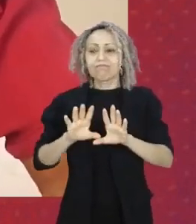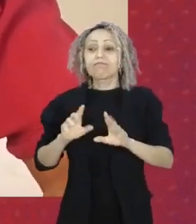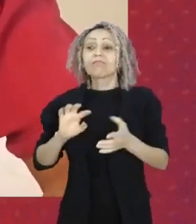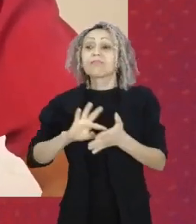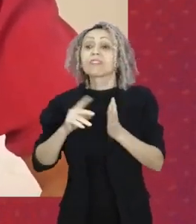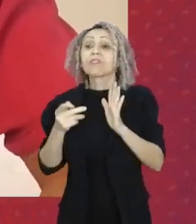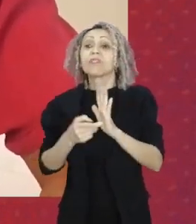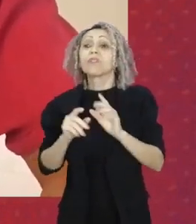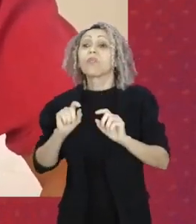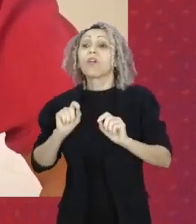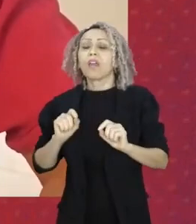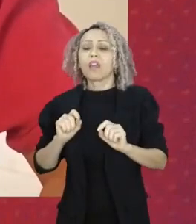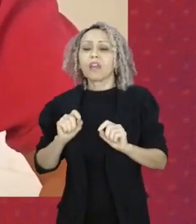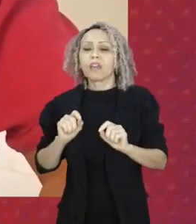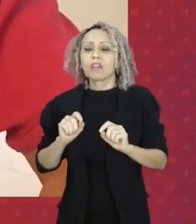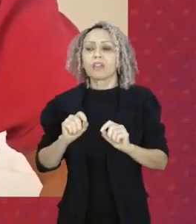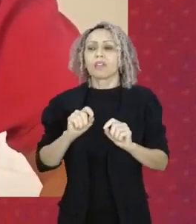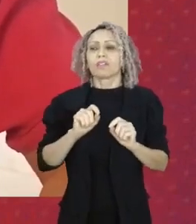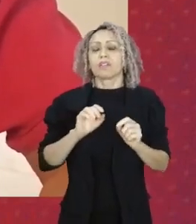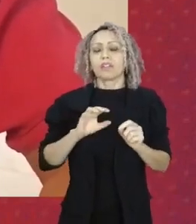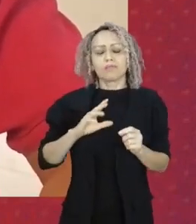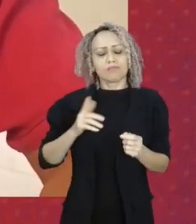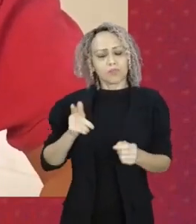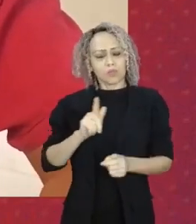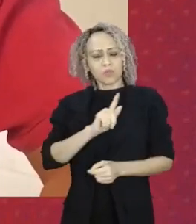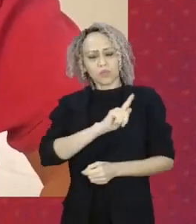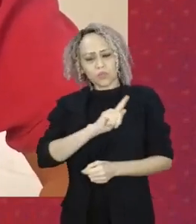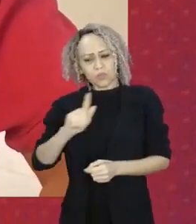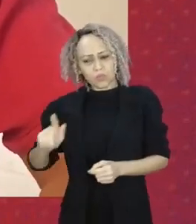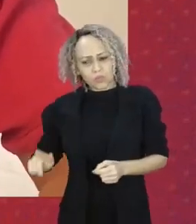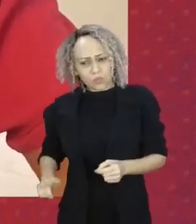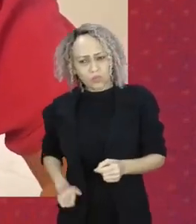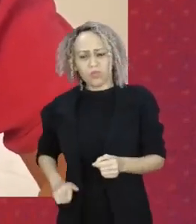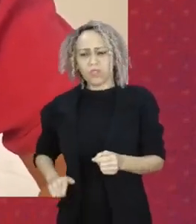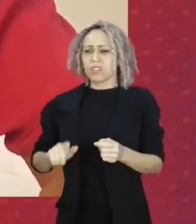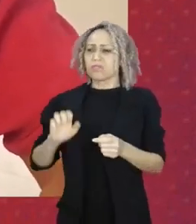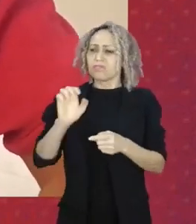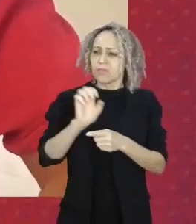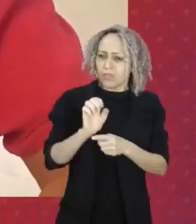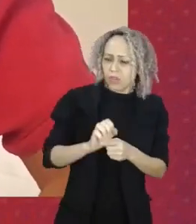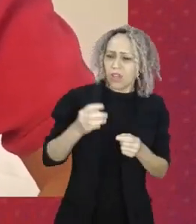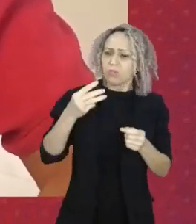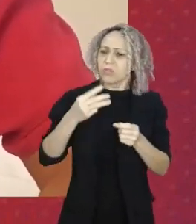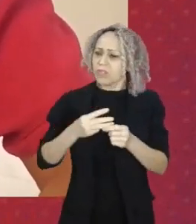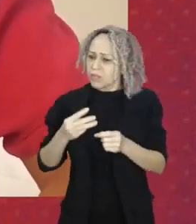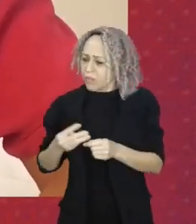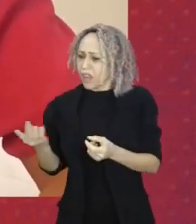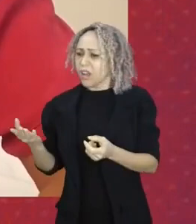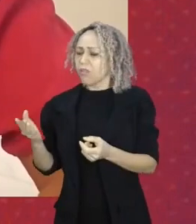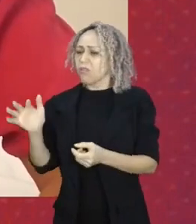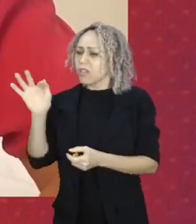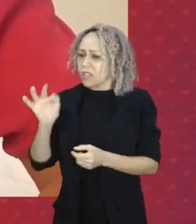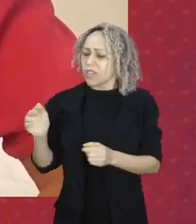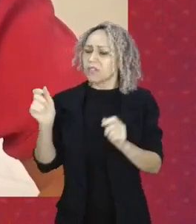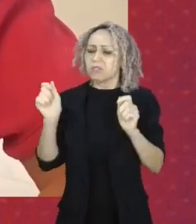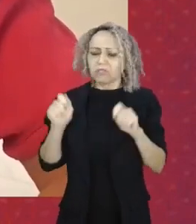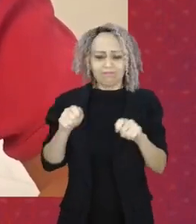entes federados têm obrigação de ter uma atuação e um